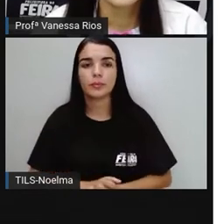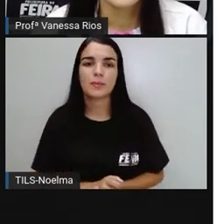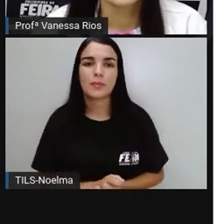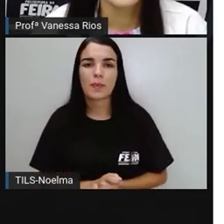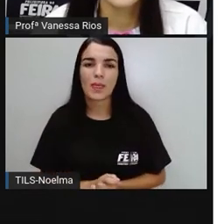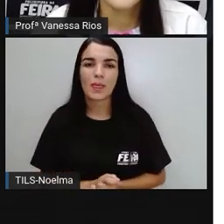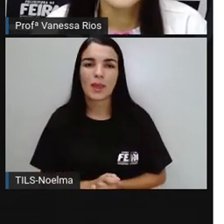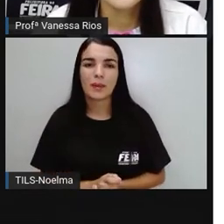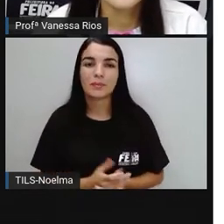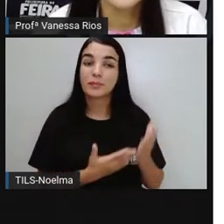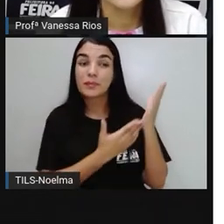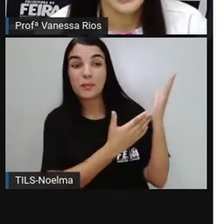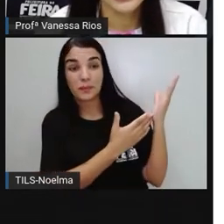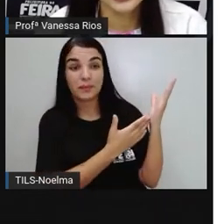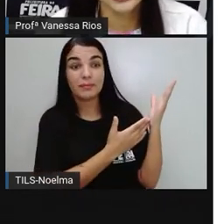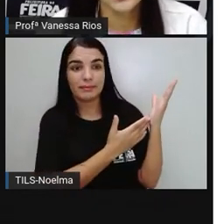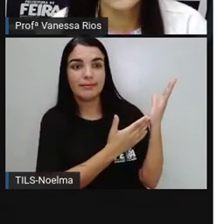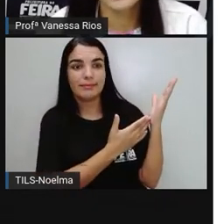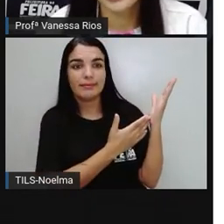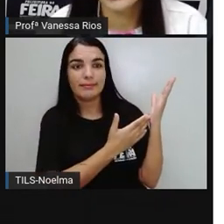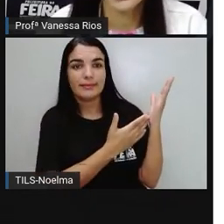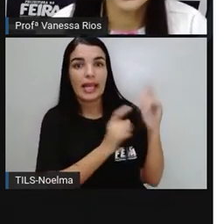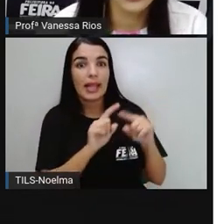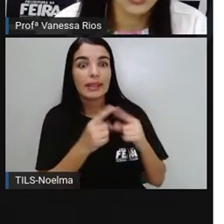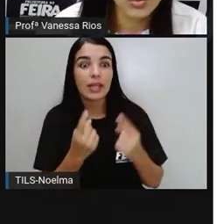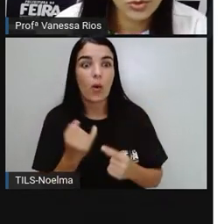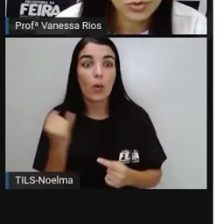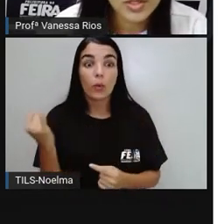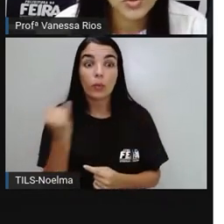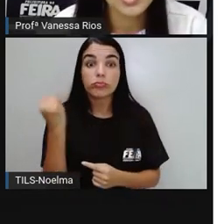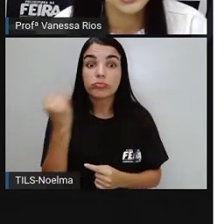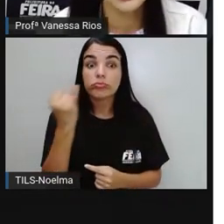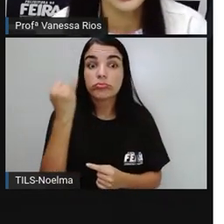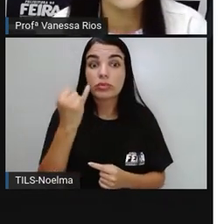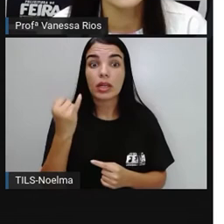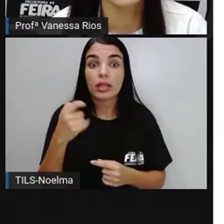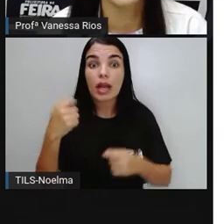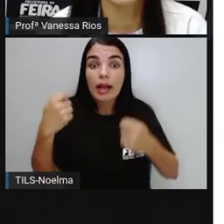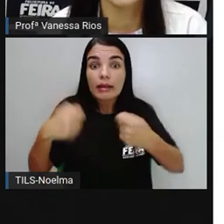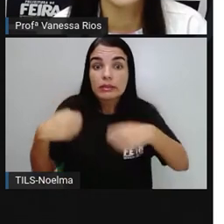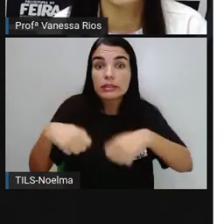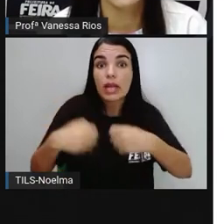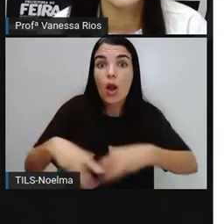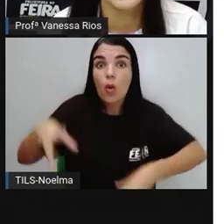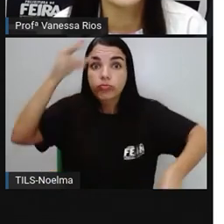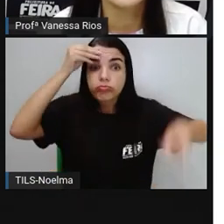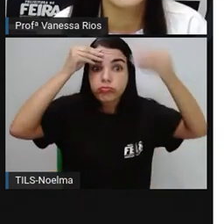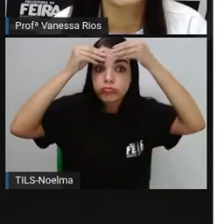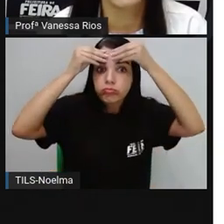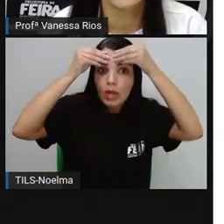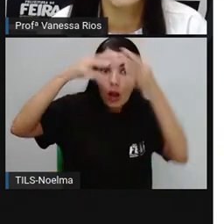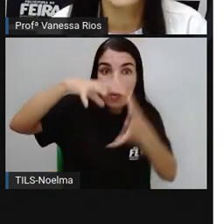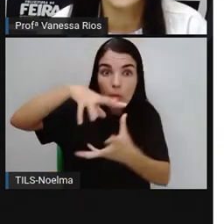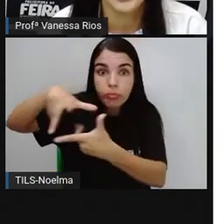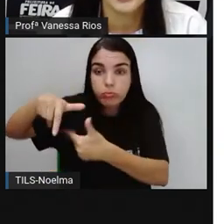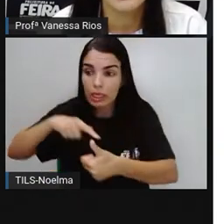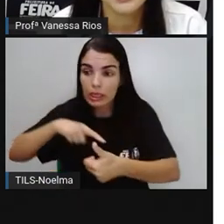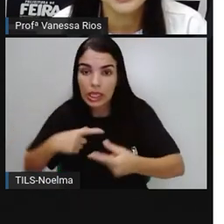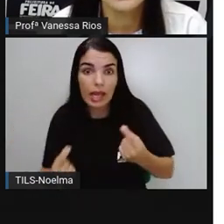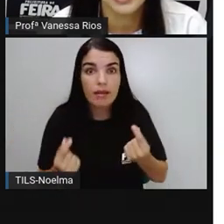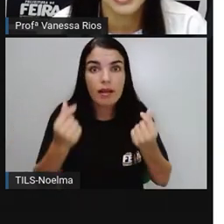O interesse e a necessidade de compreender o mundo e suas riquezas motivaram o homem a criar formas